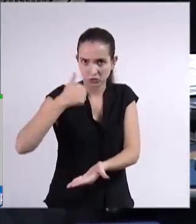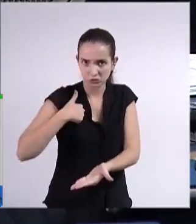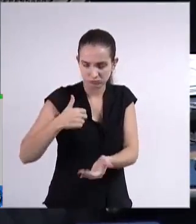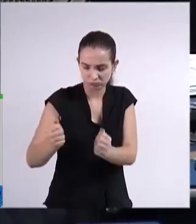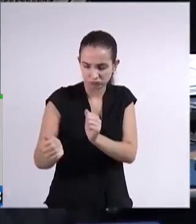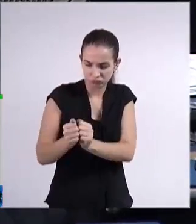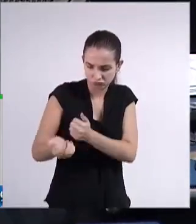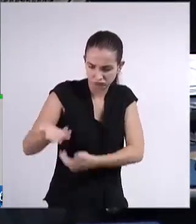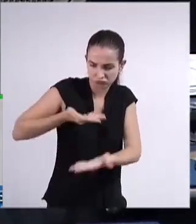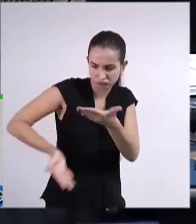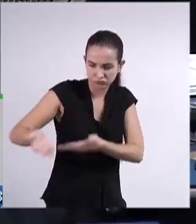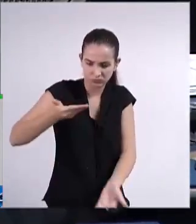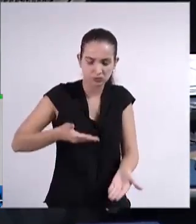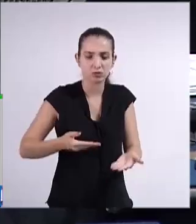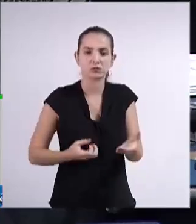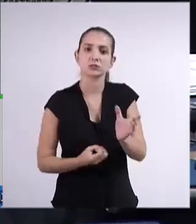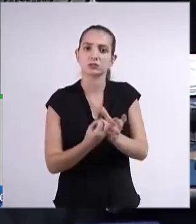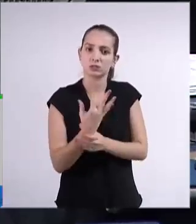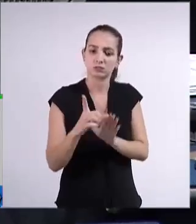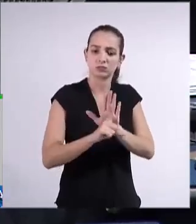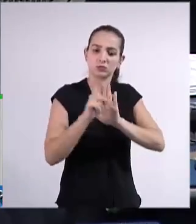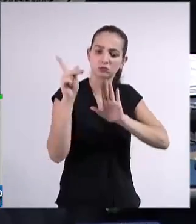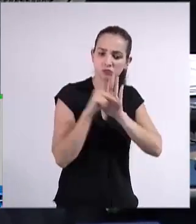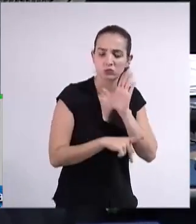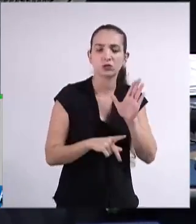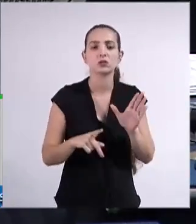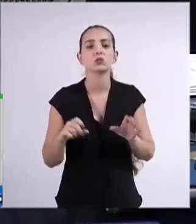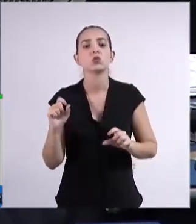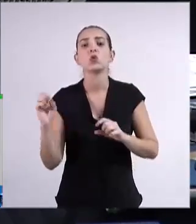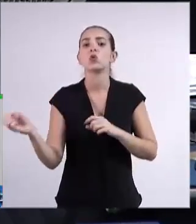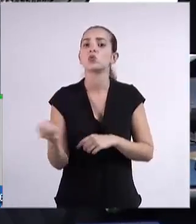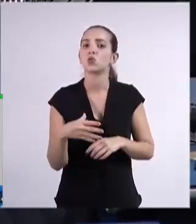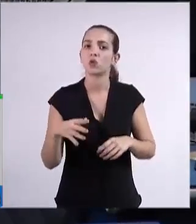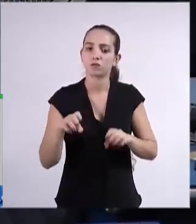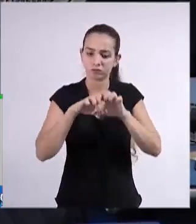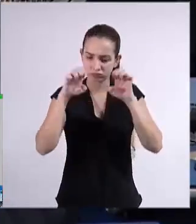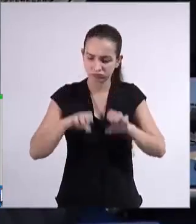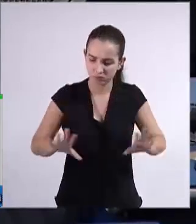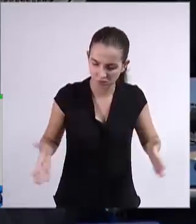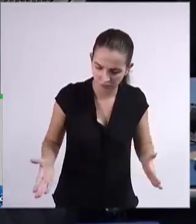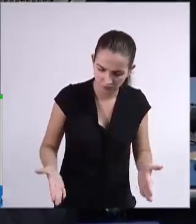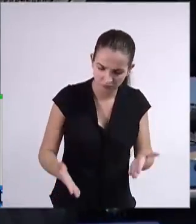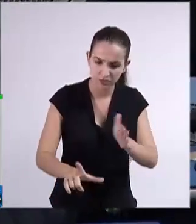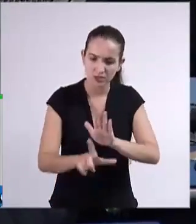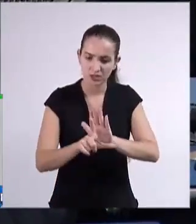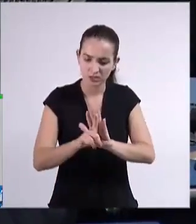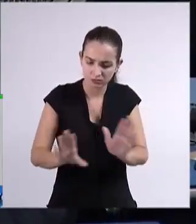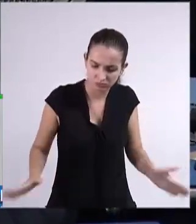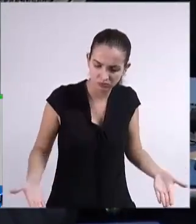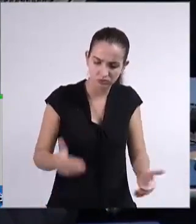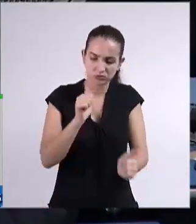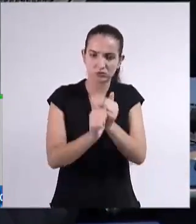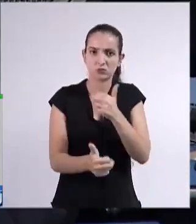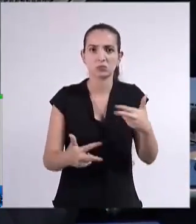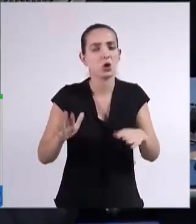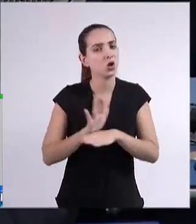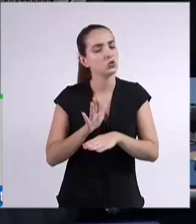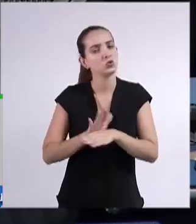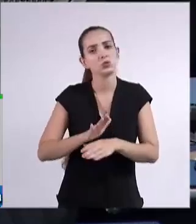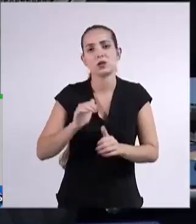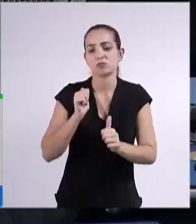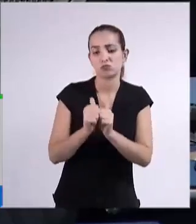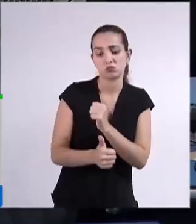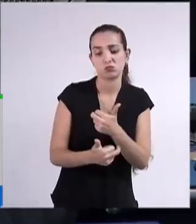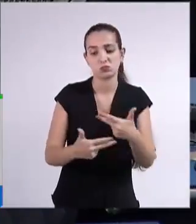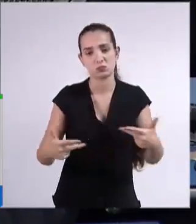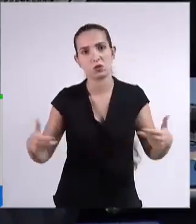acredito que esse novo modelo da lei de incentivo ao esporte pode ser a luz no fim do túnel para o nosso desporto. Então,